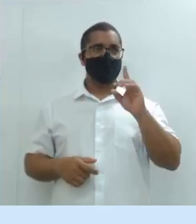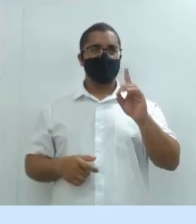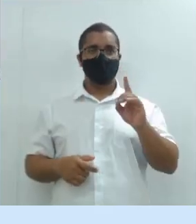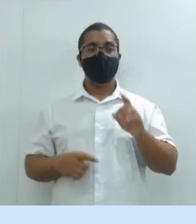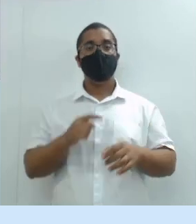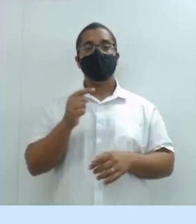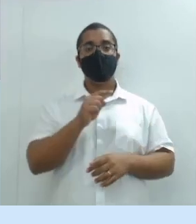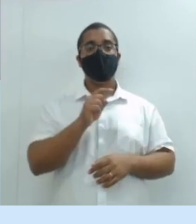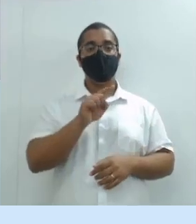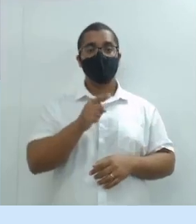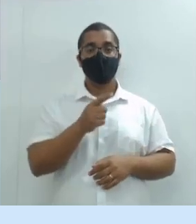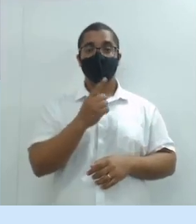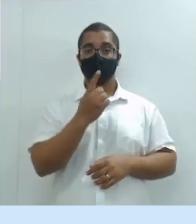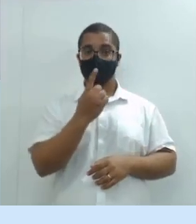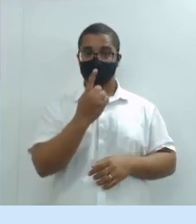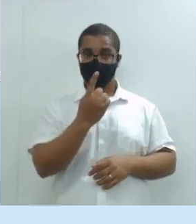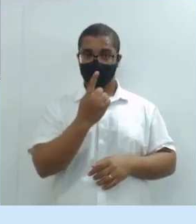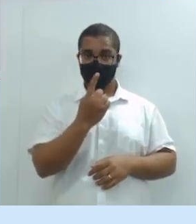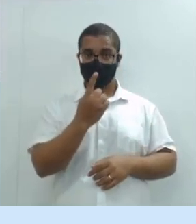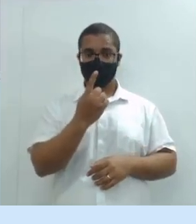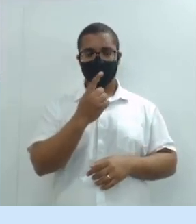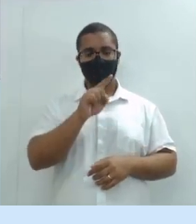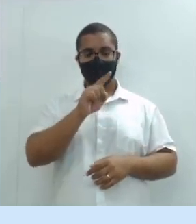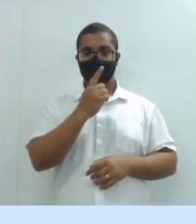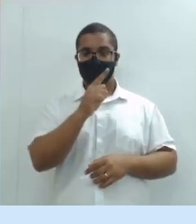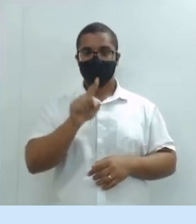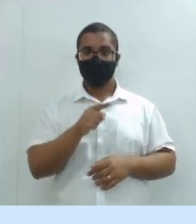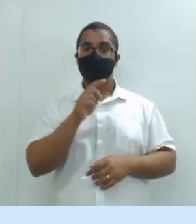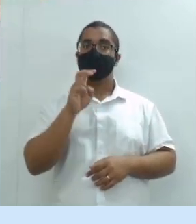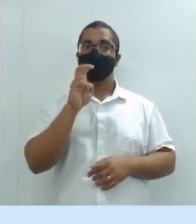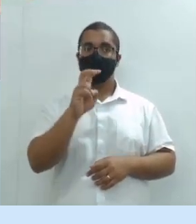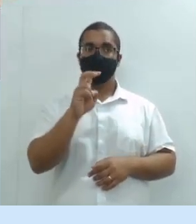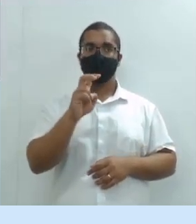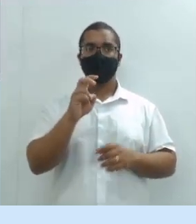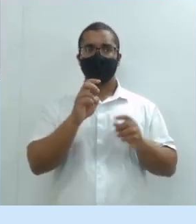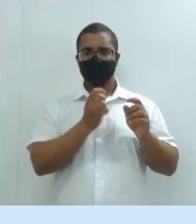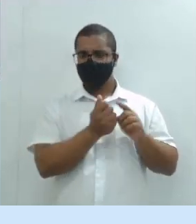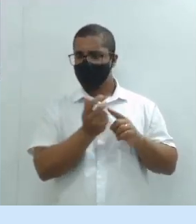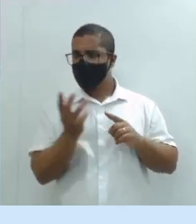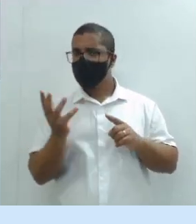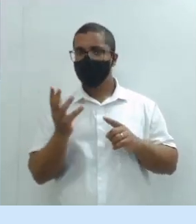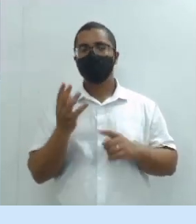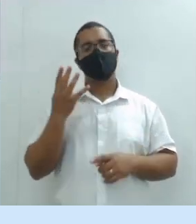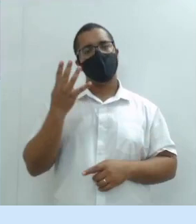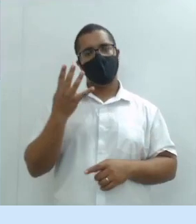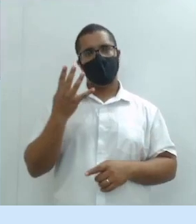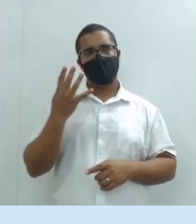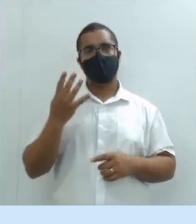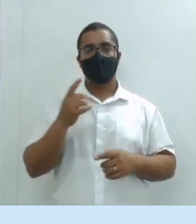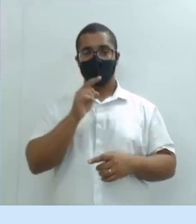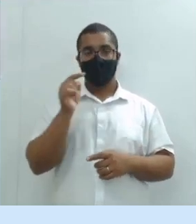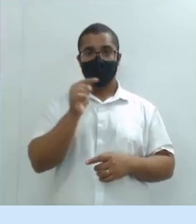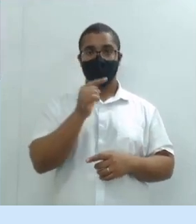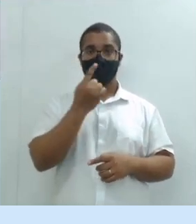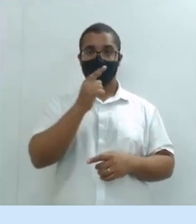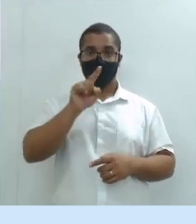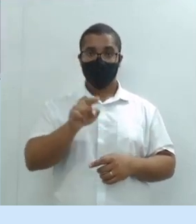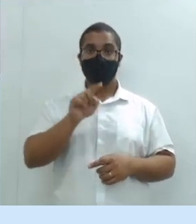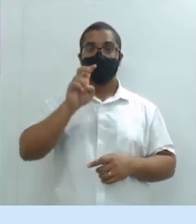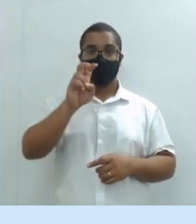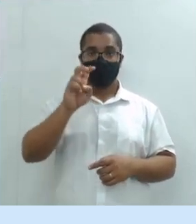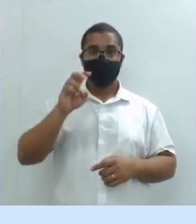D. Menos 1 meio vezes ele mesmo 4 vezes. Então, menos 1 meio elevado a 4. Fechou?